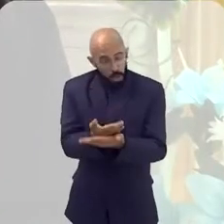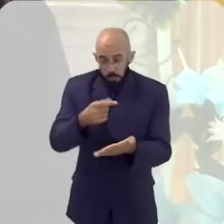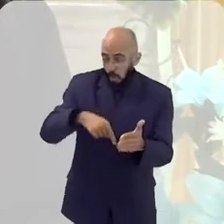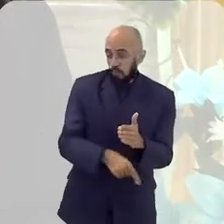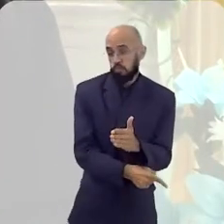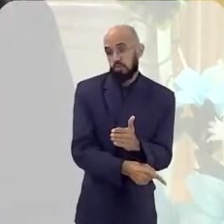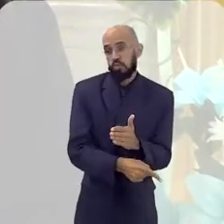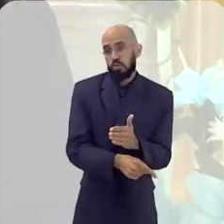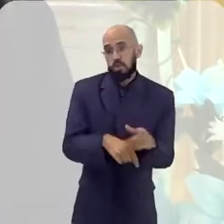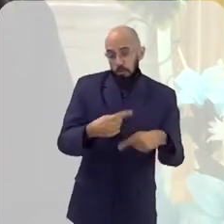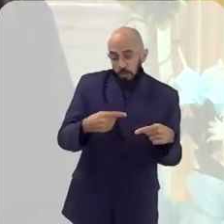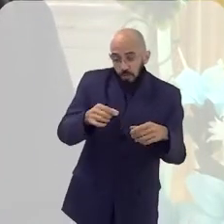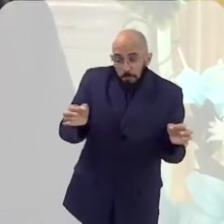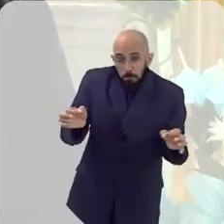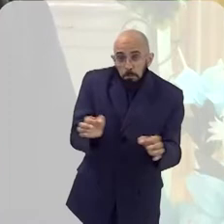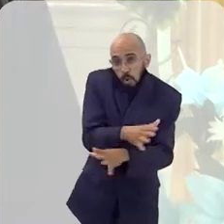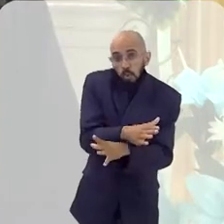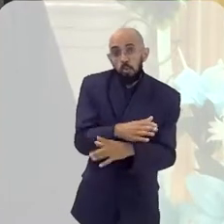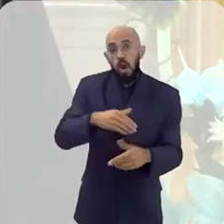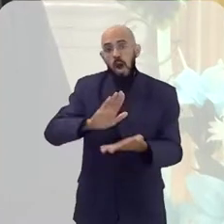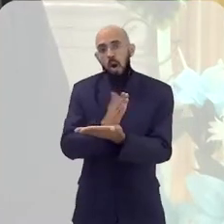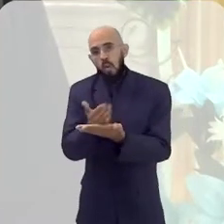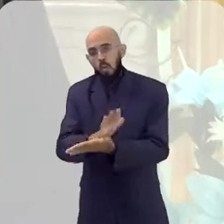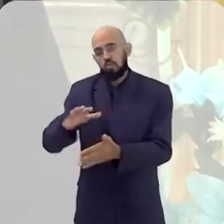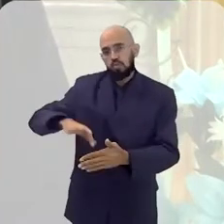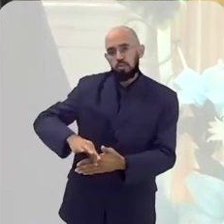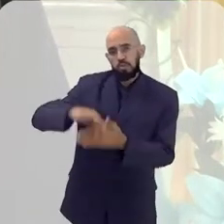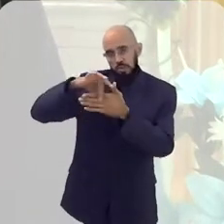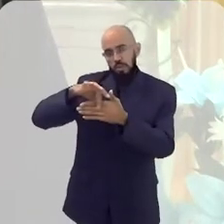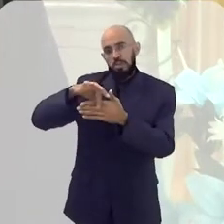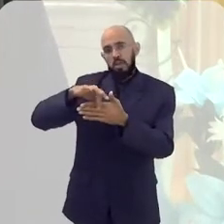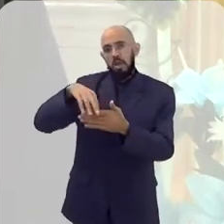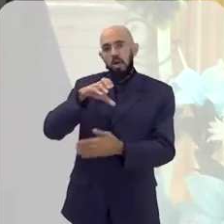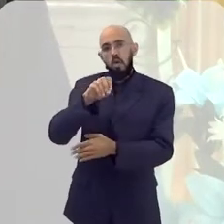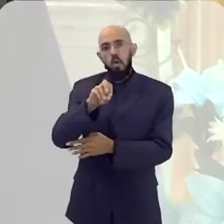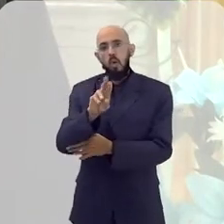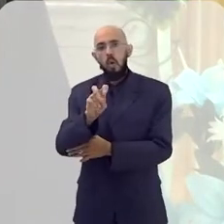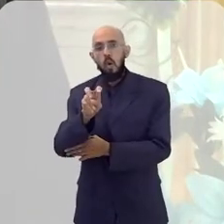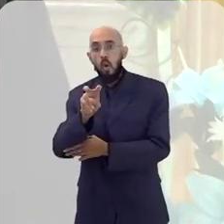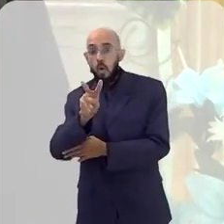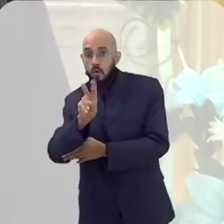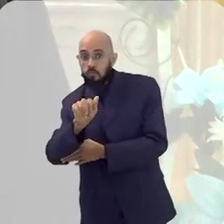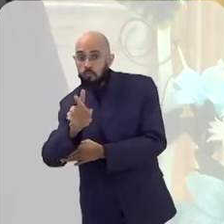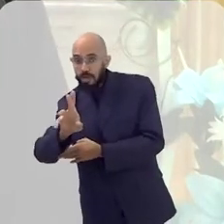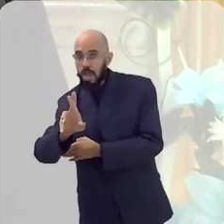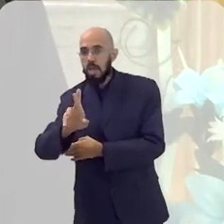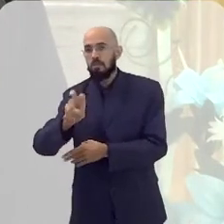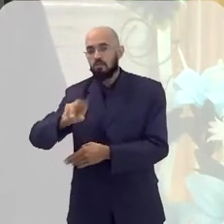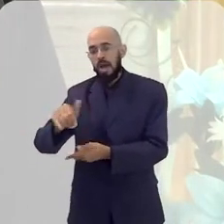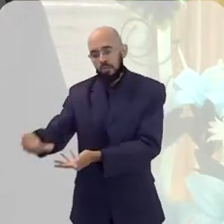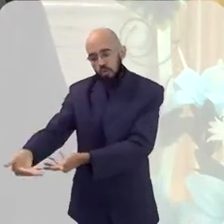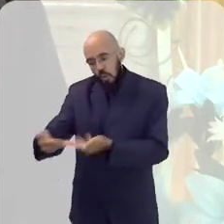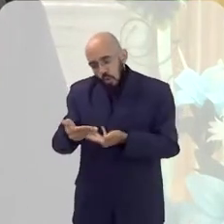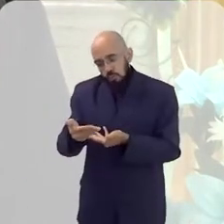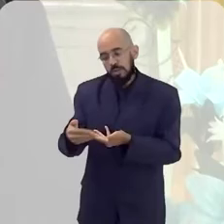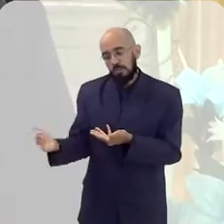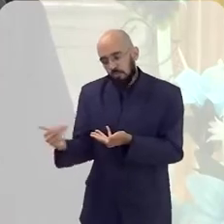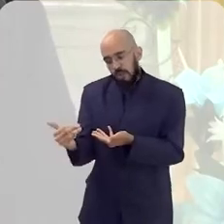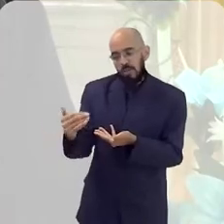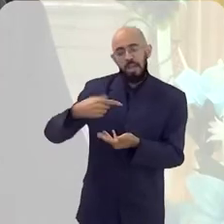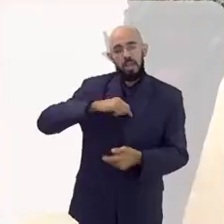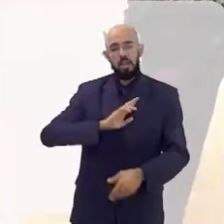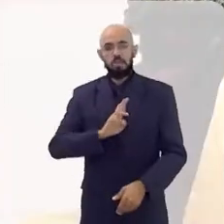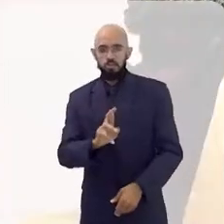estudar, estudar. Quando você estiver preparado, algum sacerdote ou sacerdotisa, algum coven, vai te convidar para fazer parte da